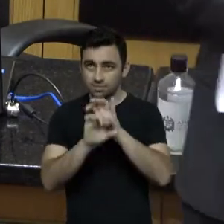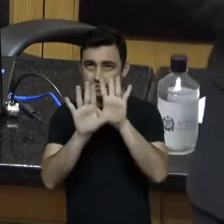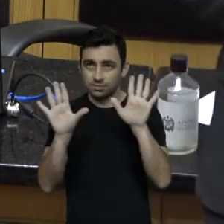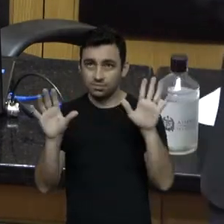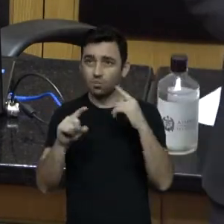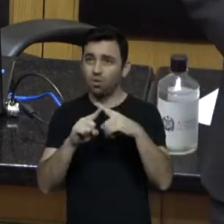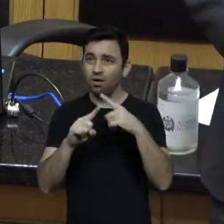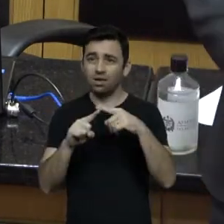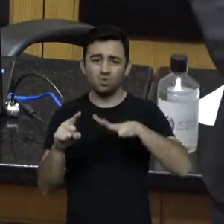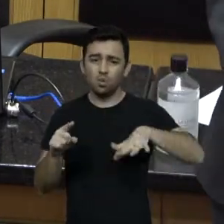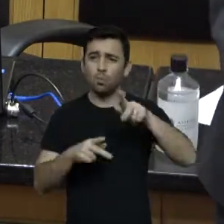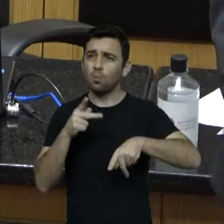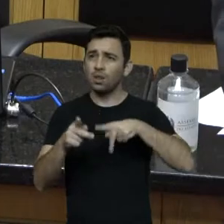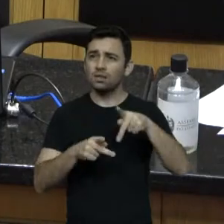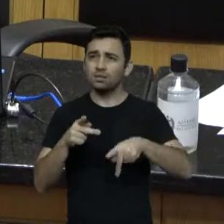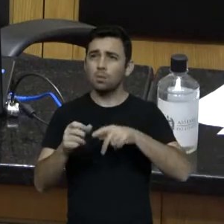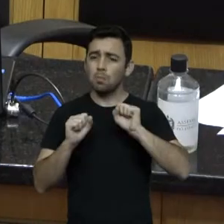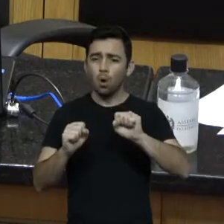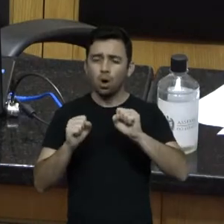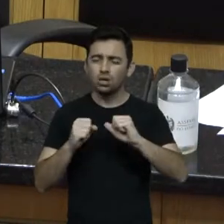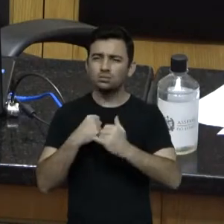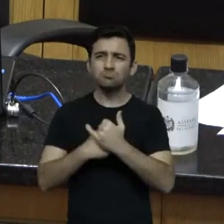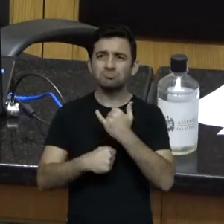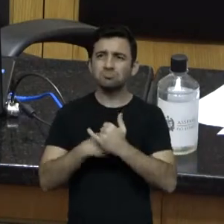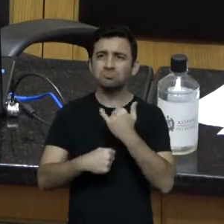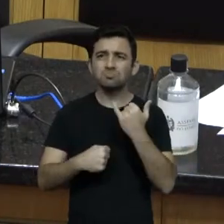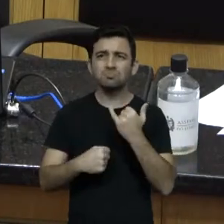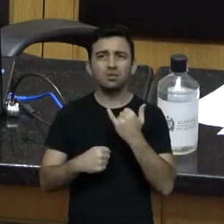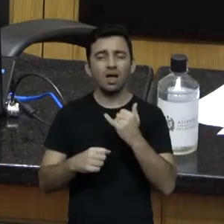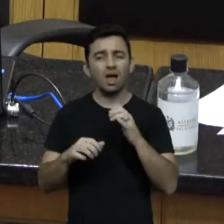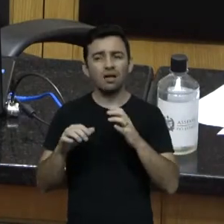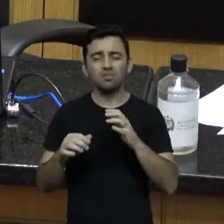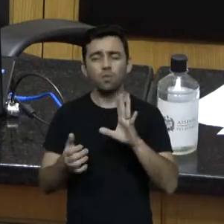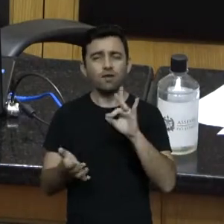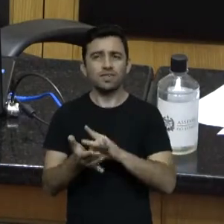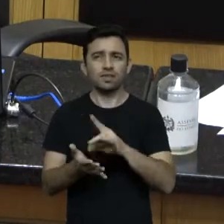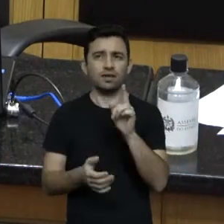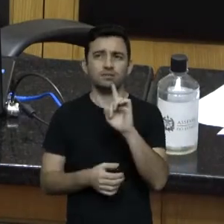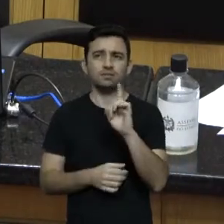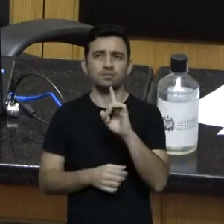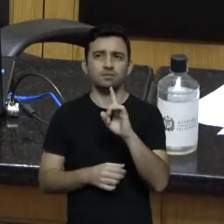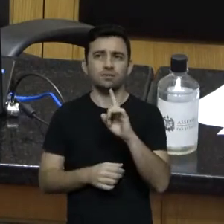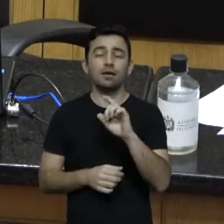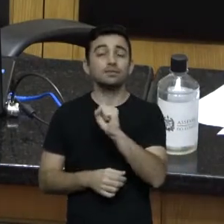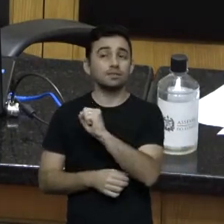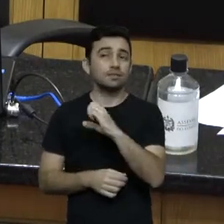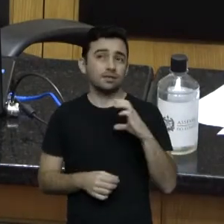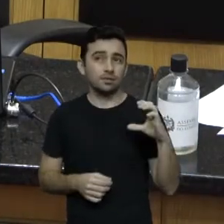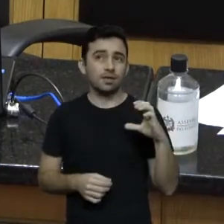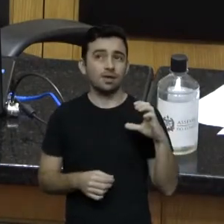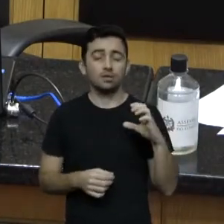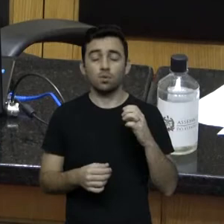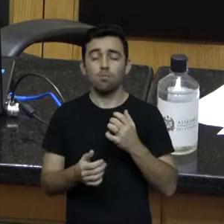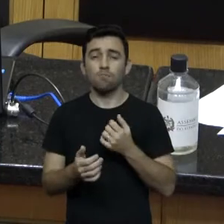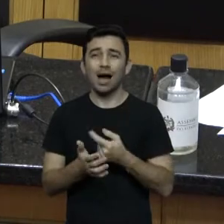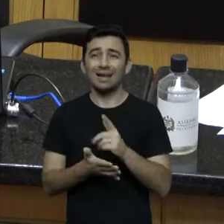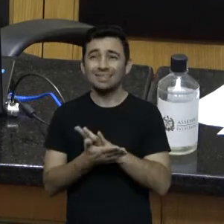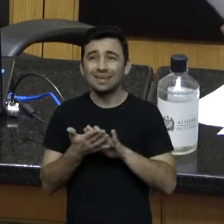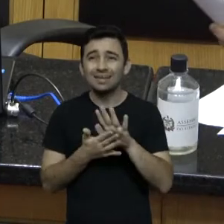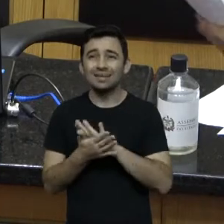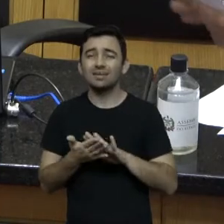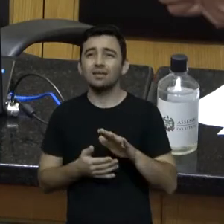claro que não ficar tão nem pode ser induzido a fotos que não são verdadeiros Santa Catarina cobra very cosy vão